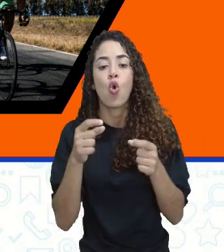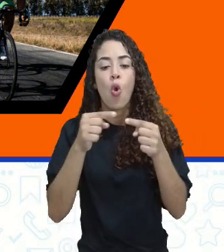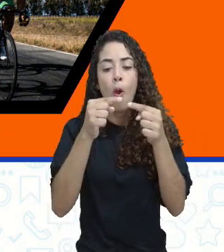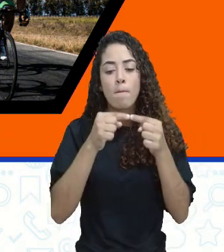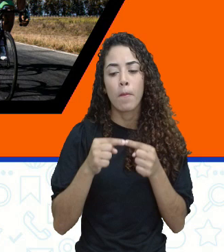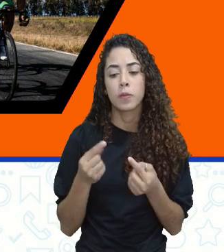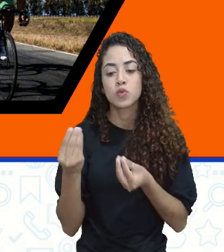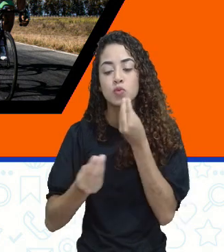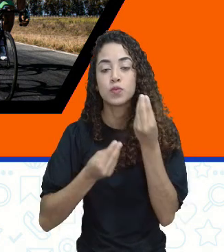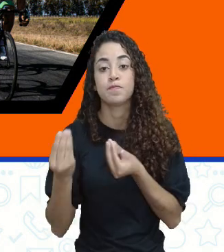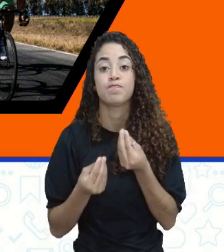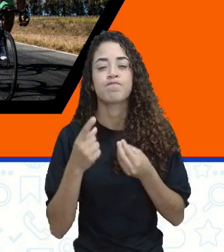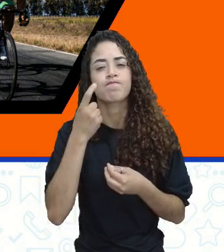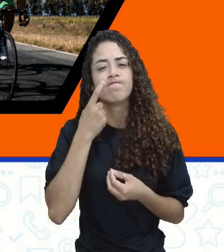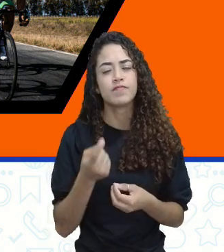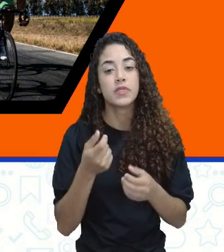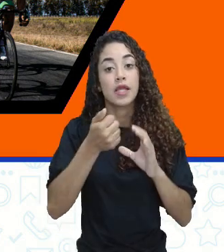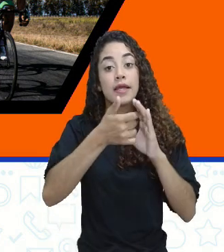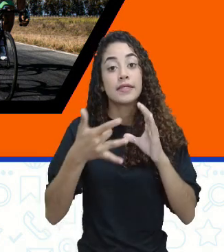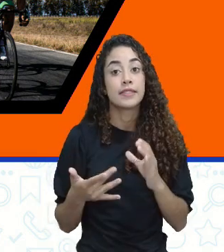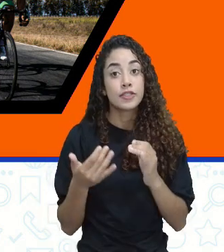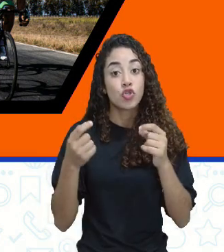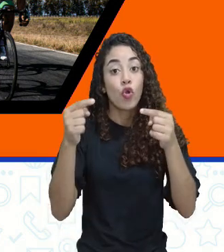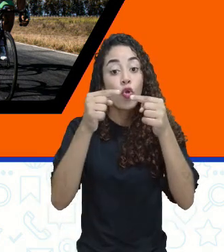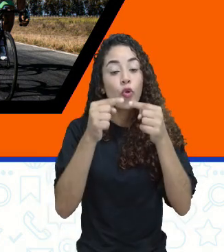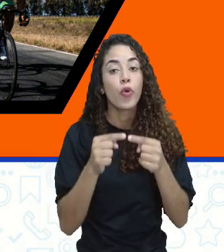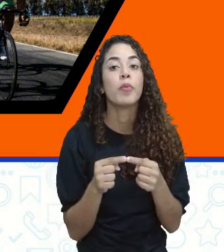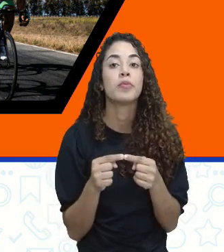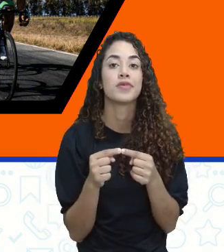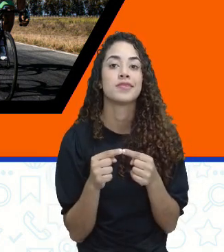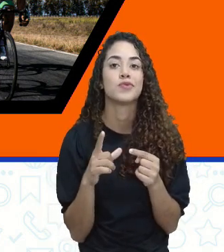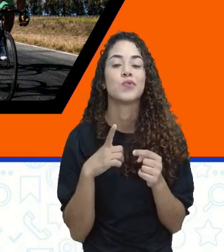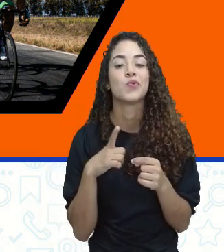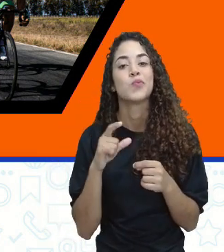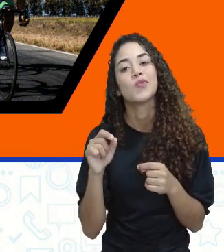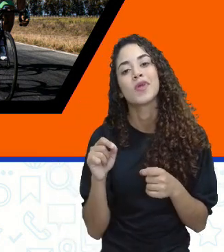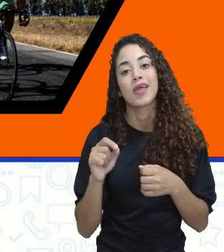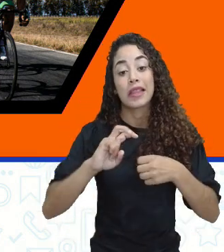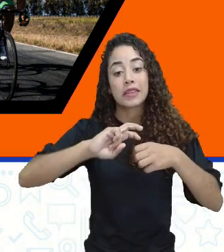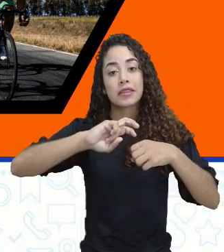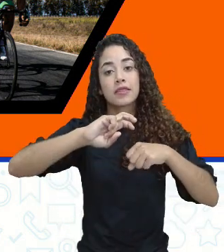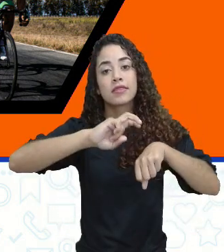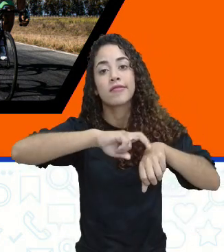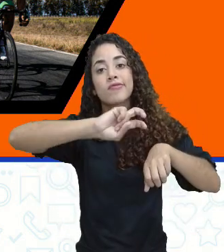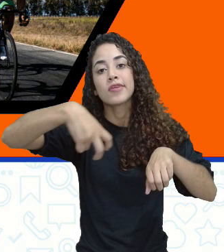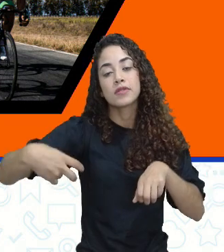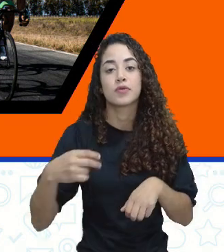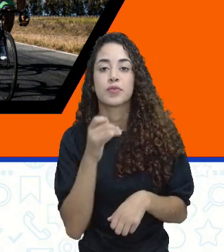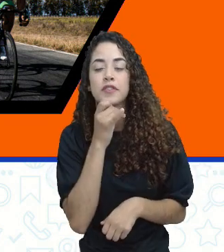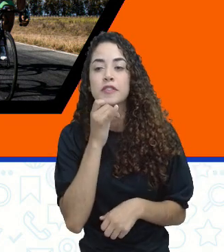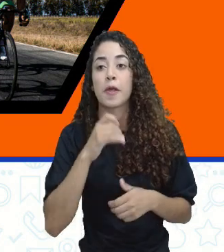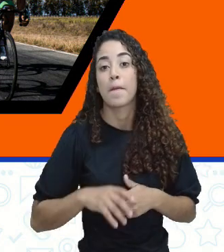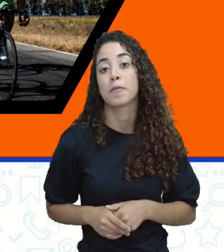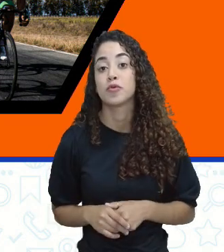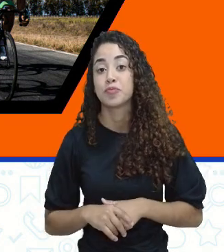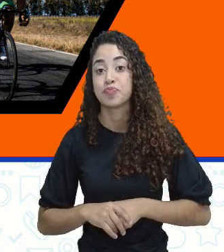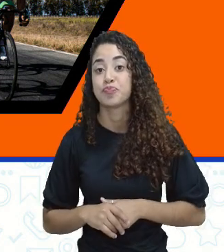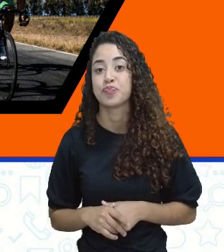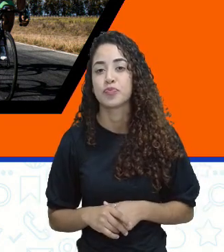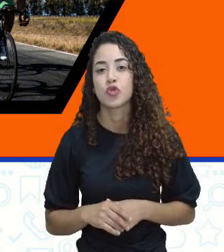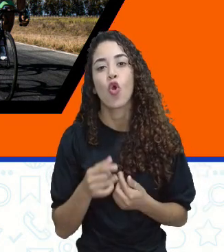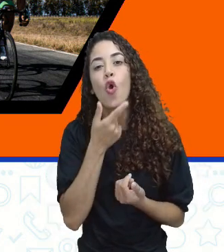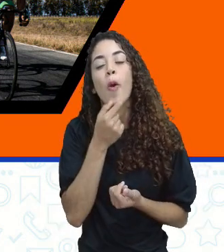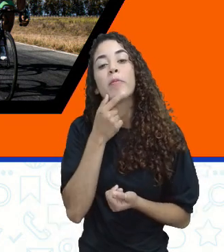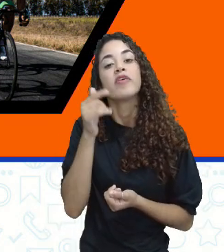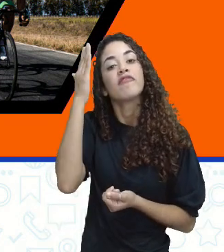Mas vejam que a característica em comum entre cada um delas, né? Na natação, por exemplo, Michael Phelps,